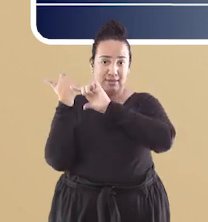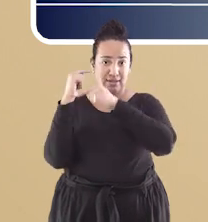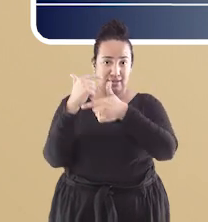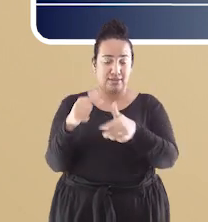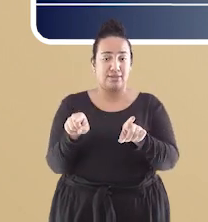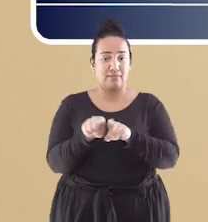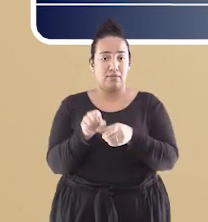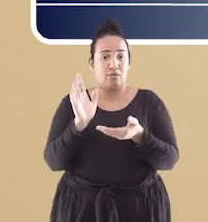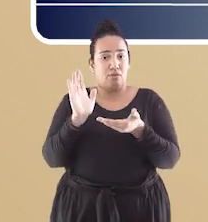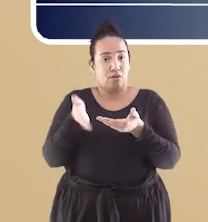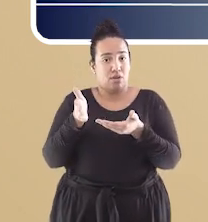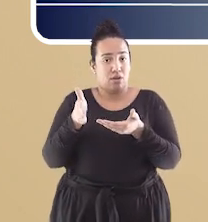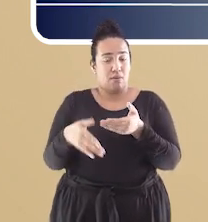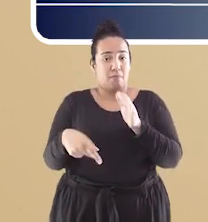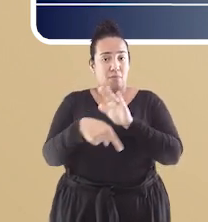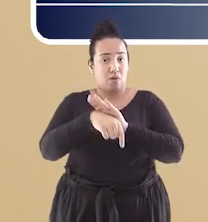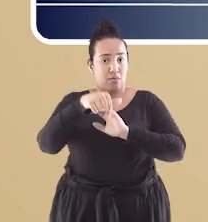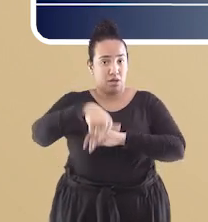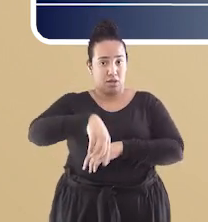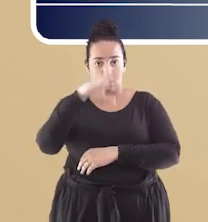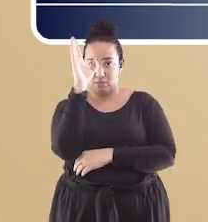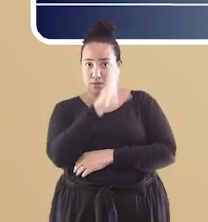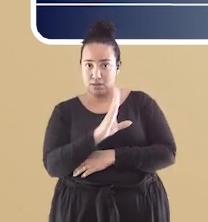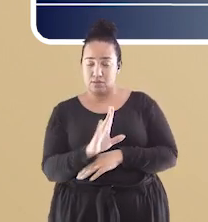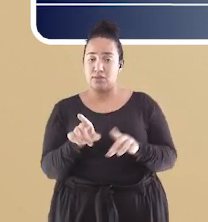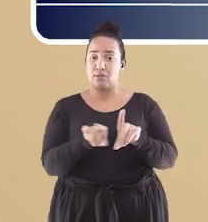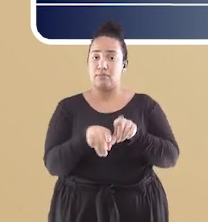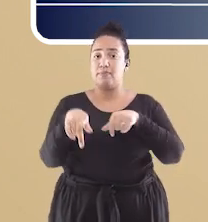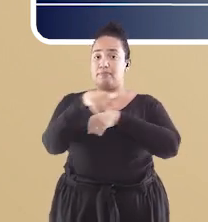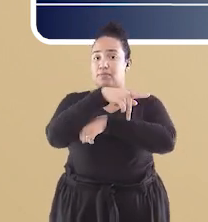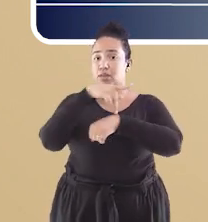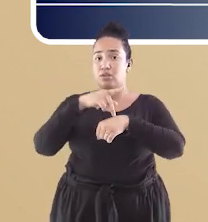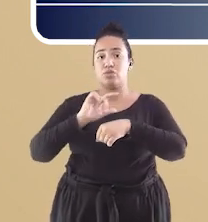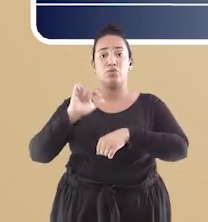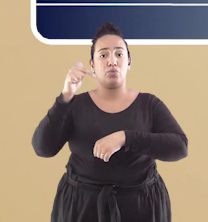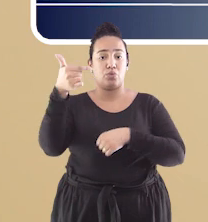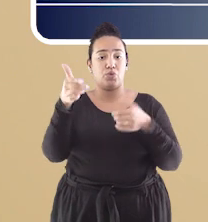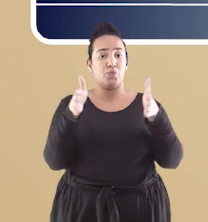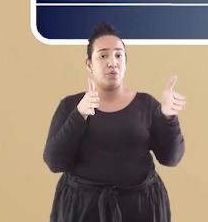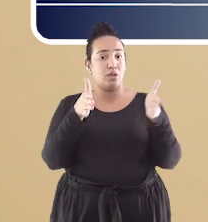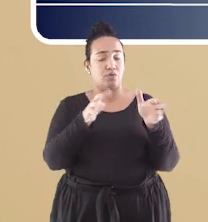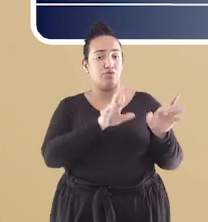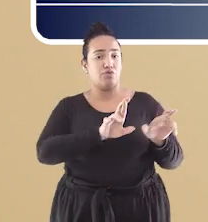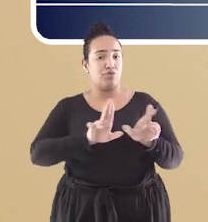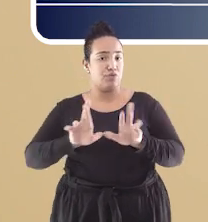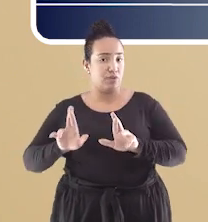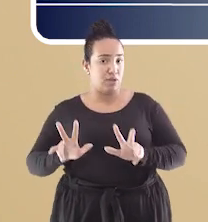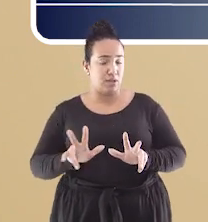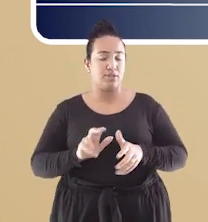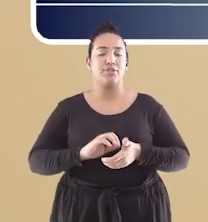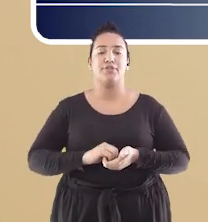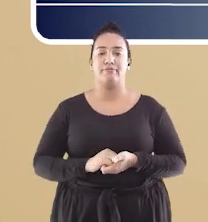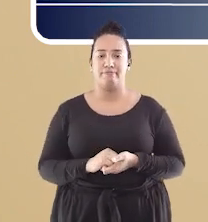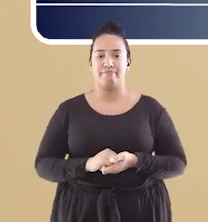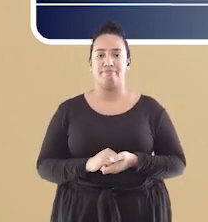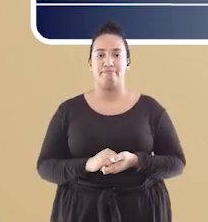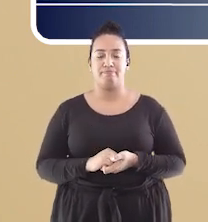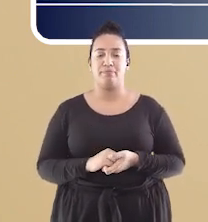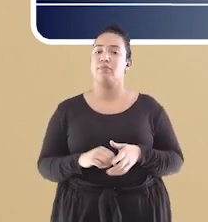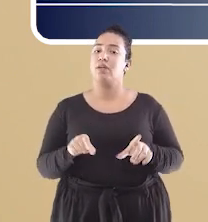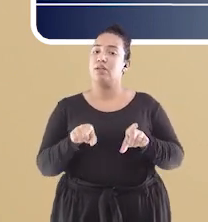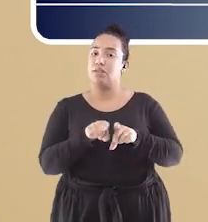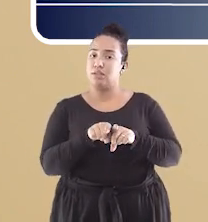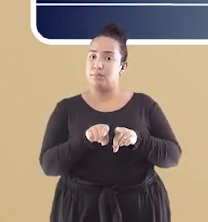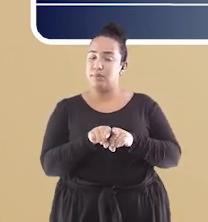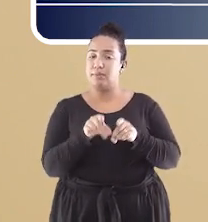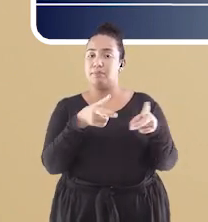contemporâneas em obras de artistas brasileiros e estrangeiros de diferentes épocas e diferentes matrizes estéticas e culturais, de